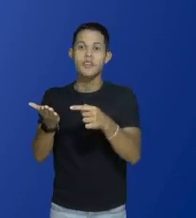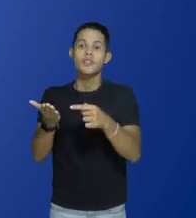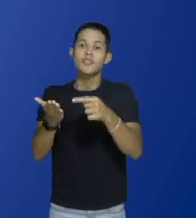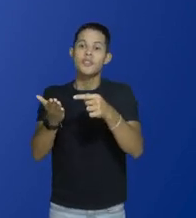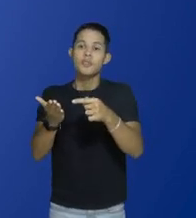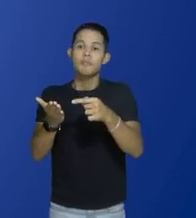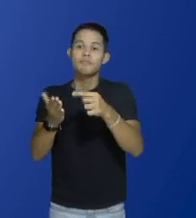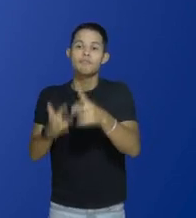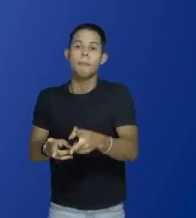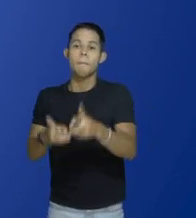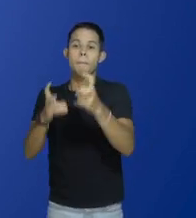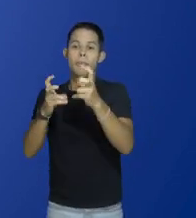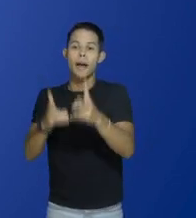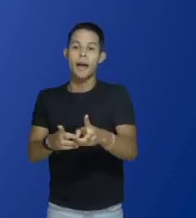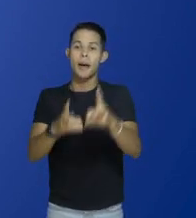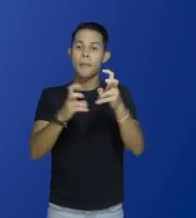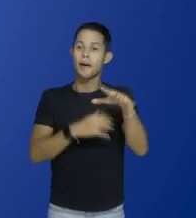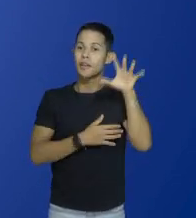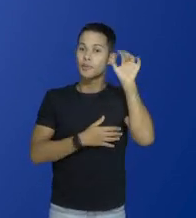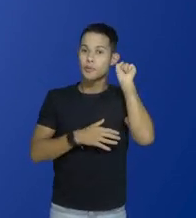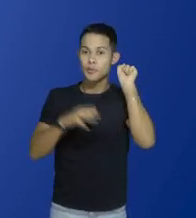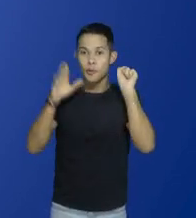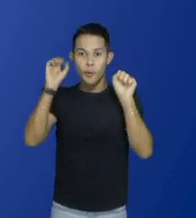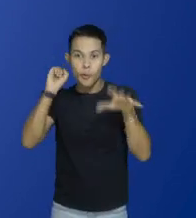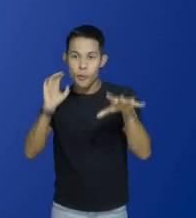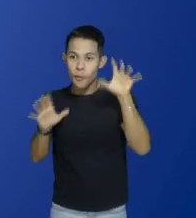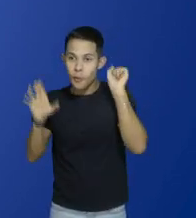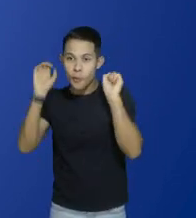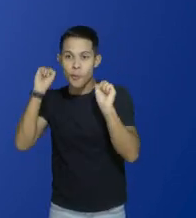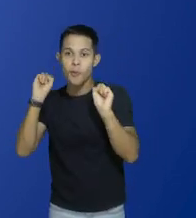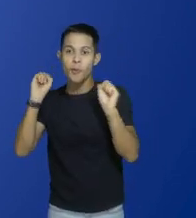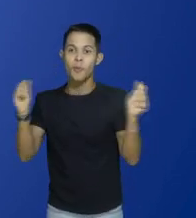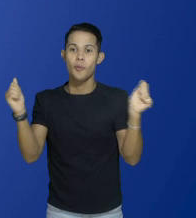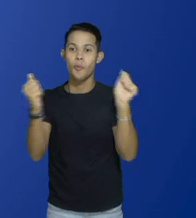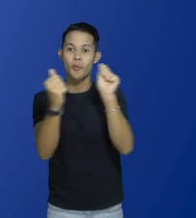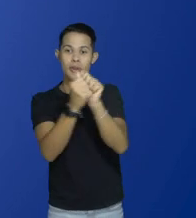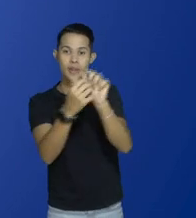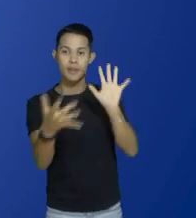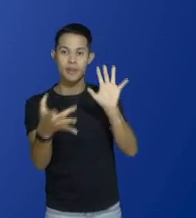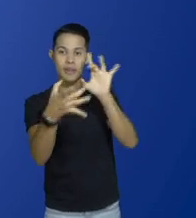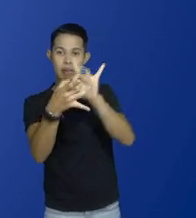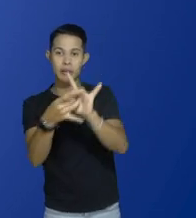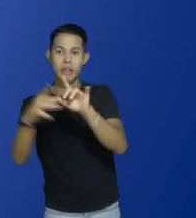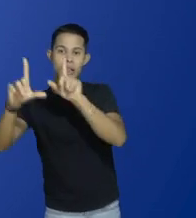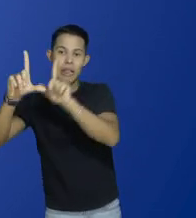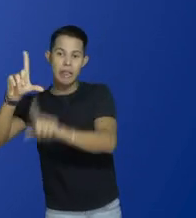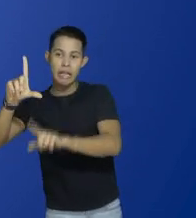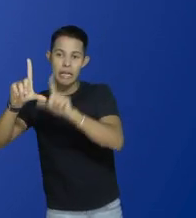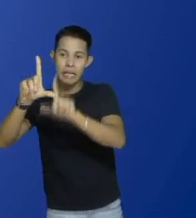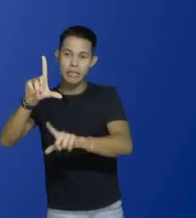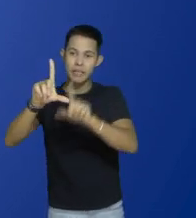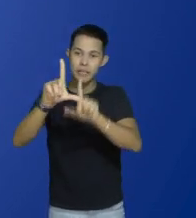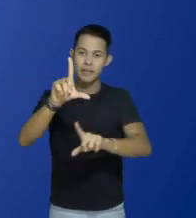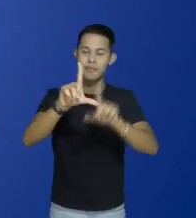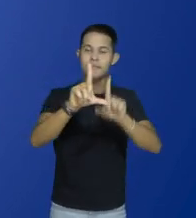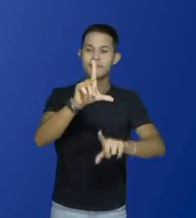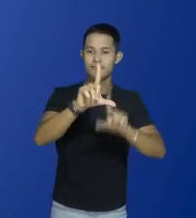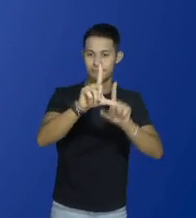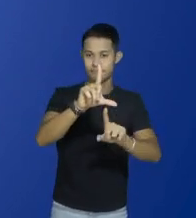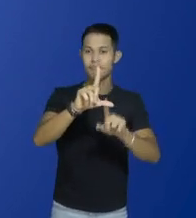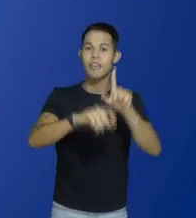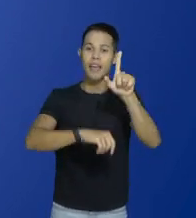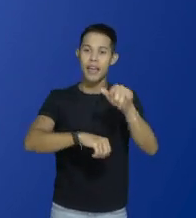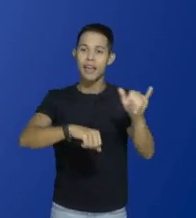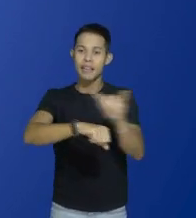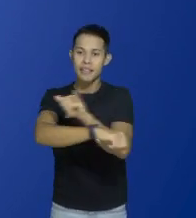sons e rimas, ensinar a associação entre sons e letras de forma. Então, isso são as coisas que você pode ajudar,